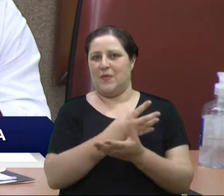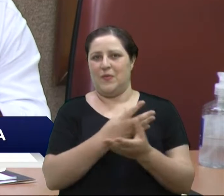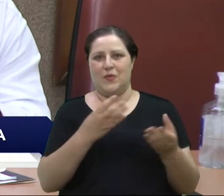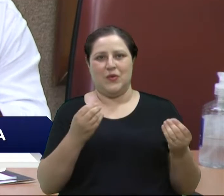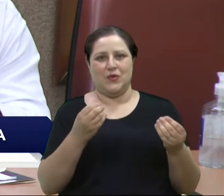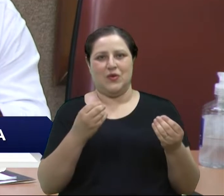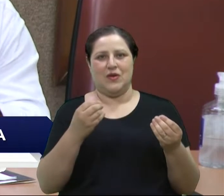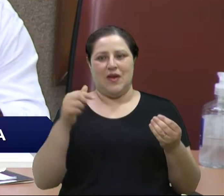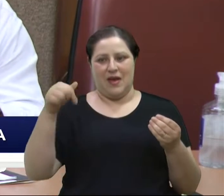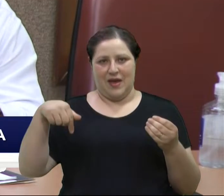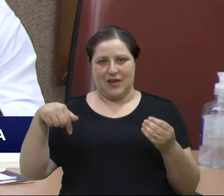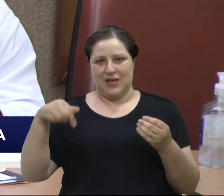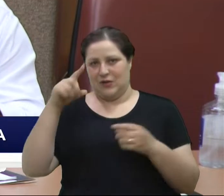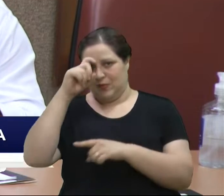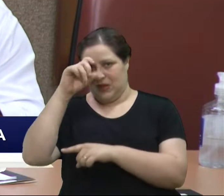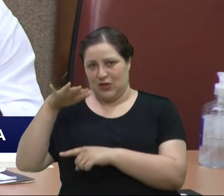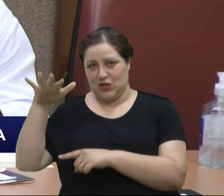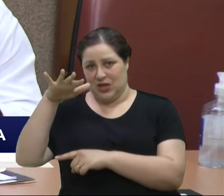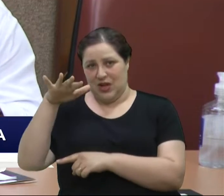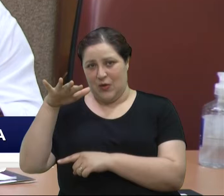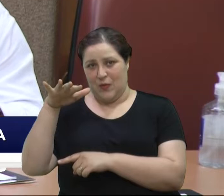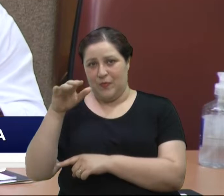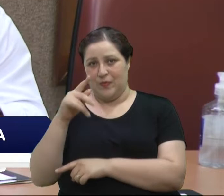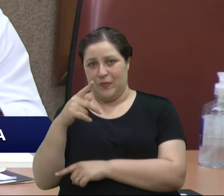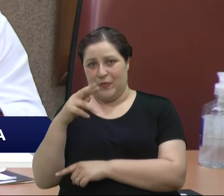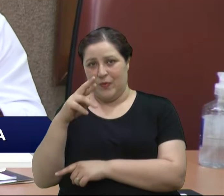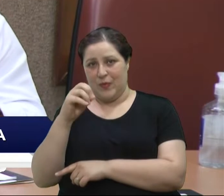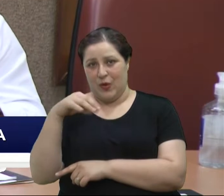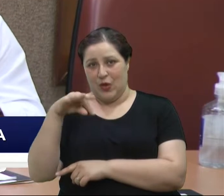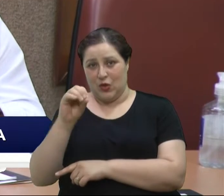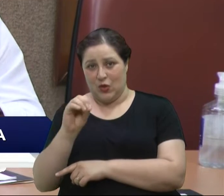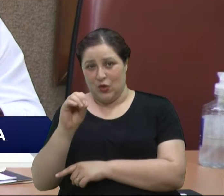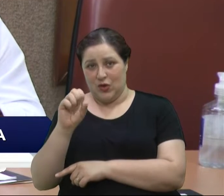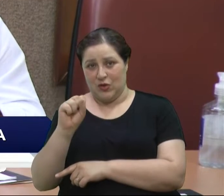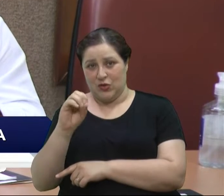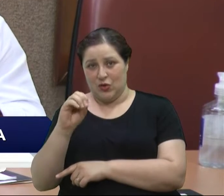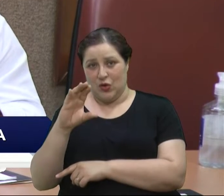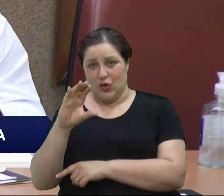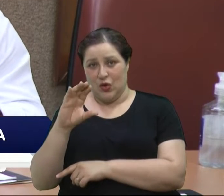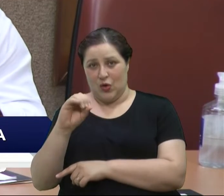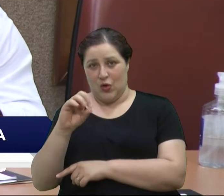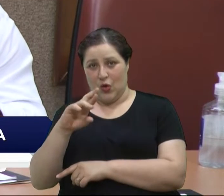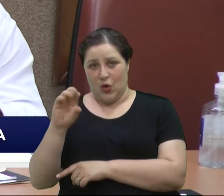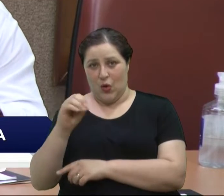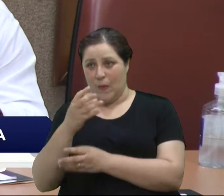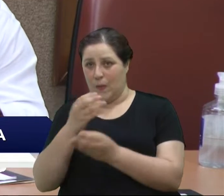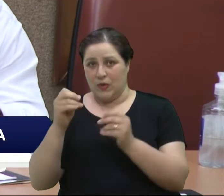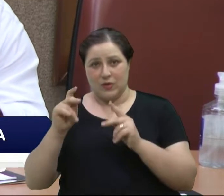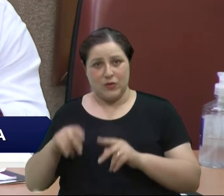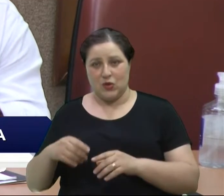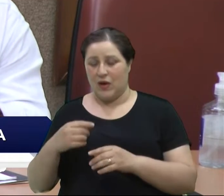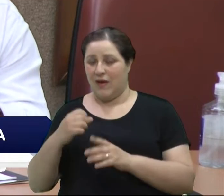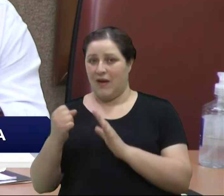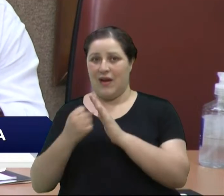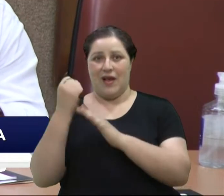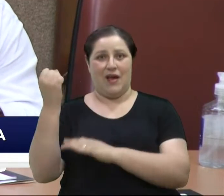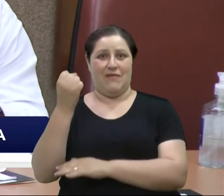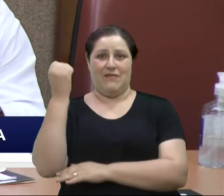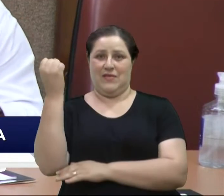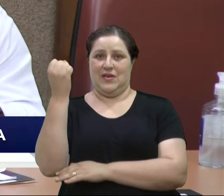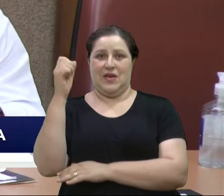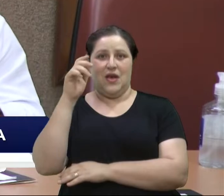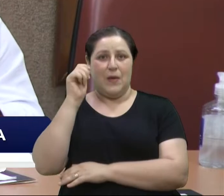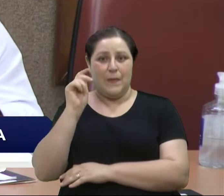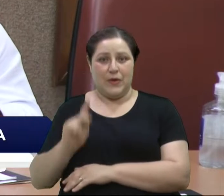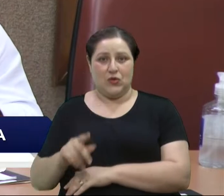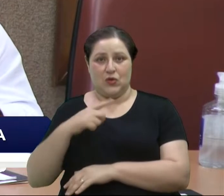chegado no nosso pronto-socorro, senhores vereadores, pacientes graves, muito graves. Na área vascular, pacientes já em fase de amputação